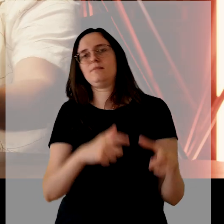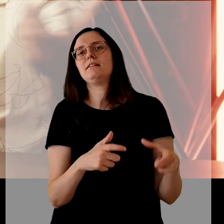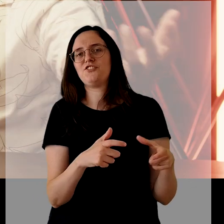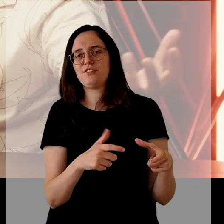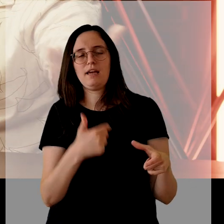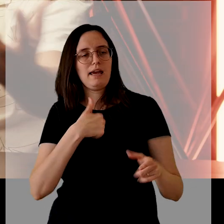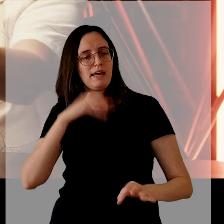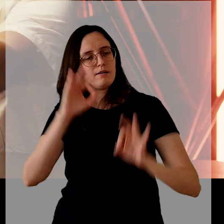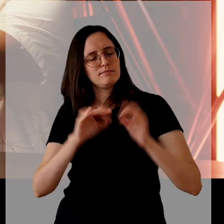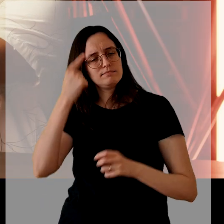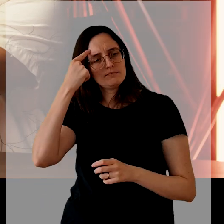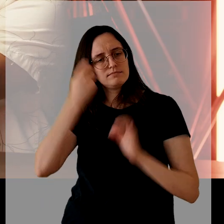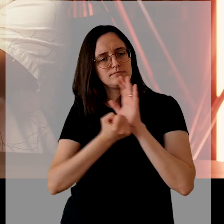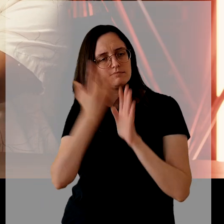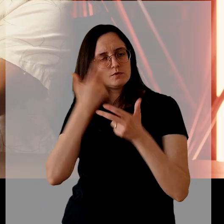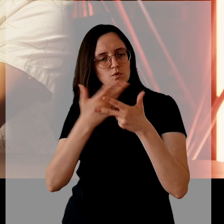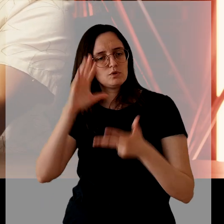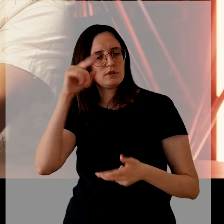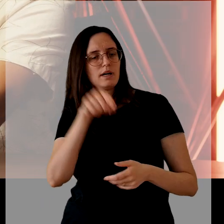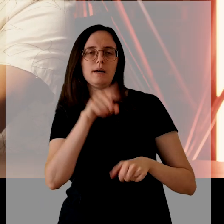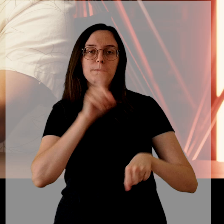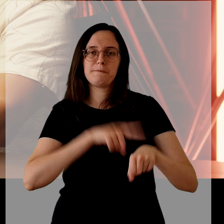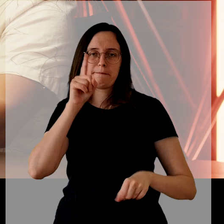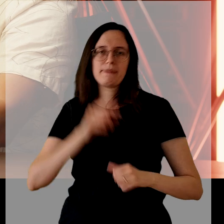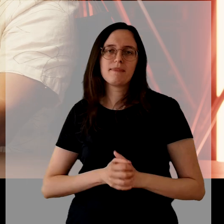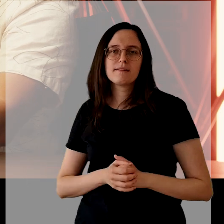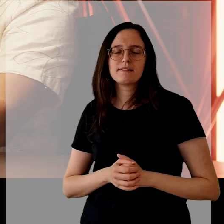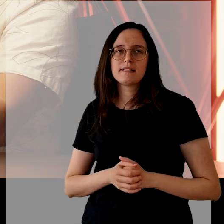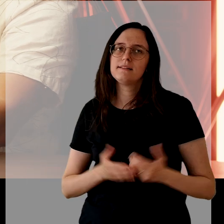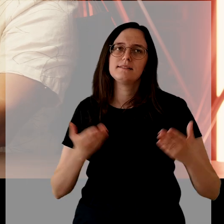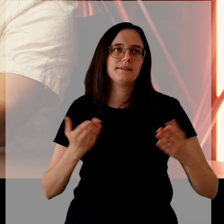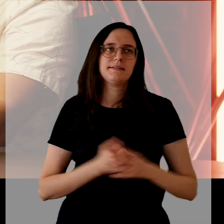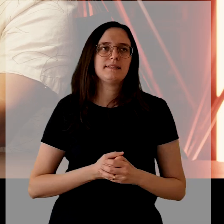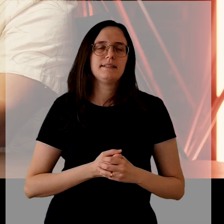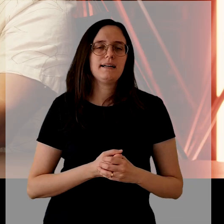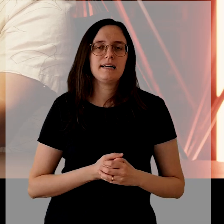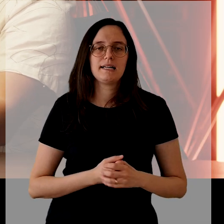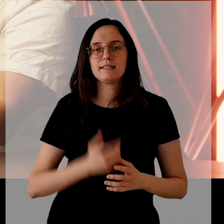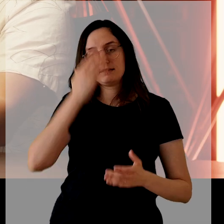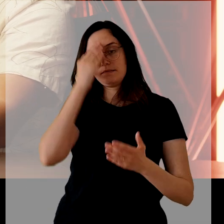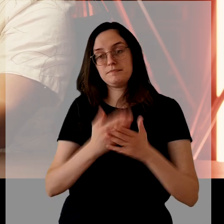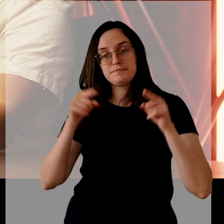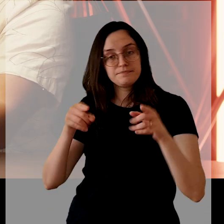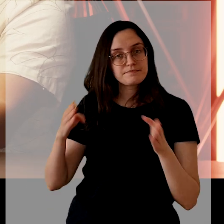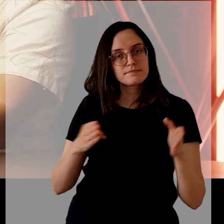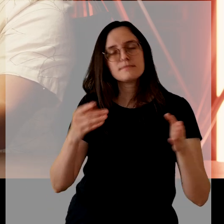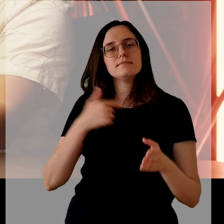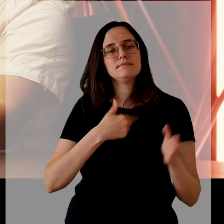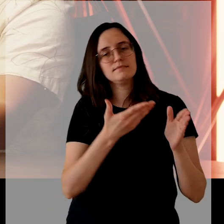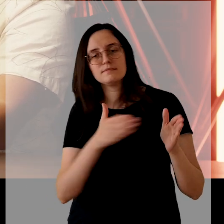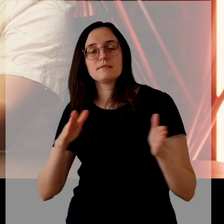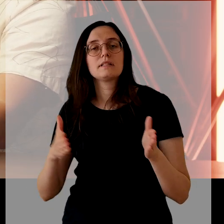onde eu planejei muitas coisas para acontecerem naquele momento, né? Então, nesse sentido que eu fui indo